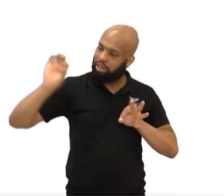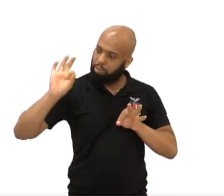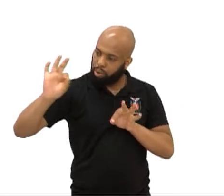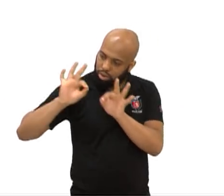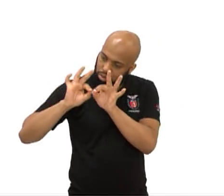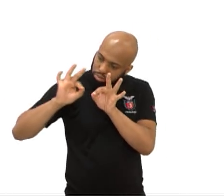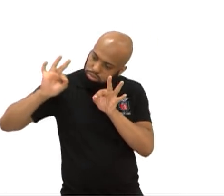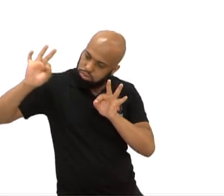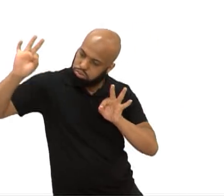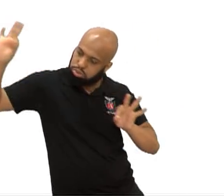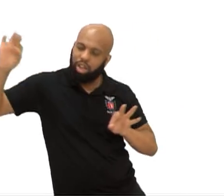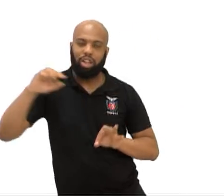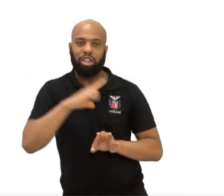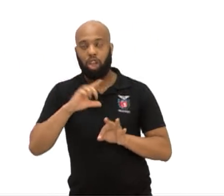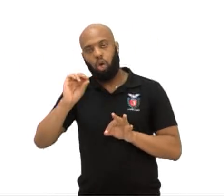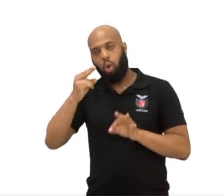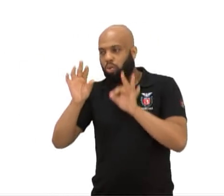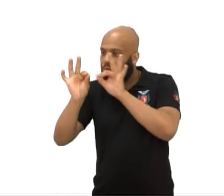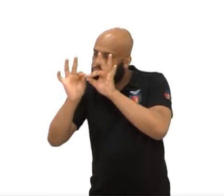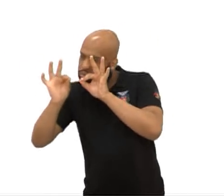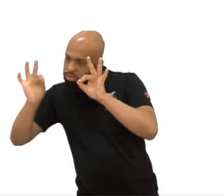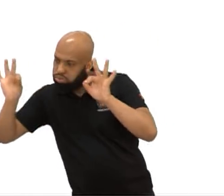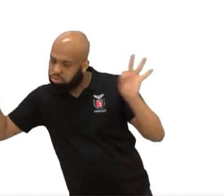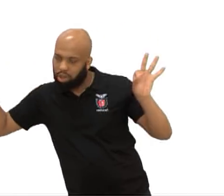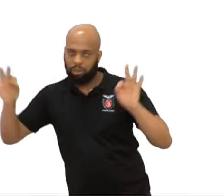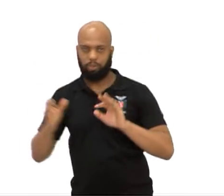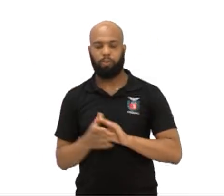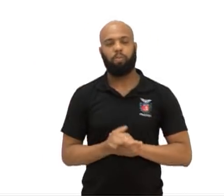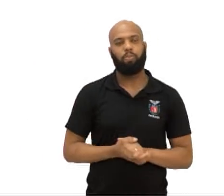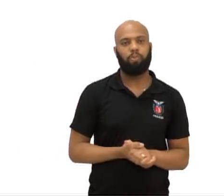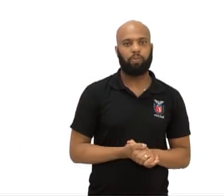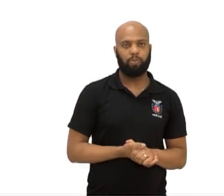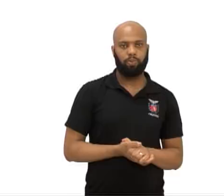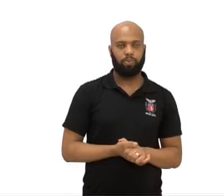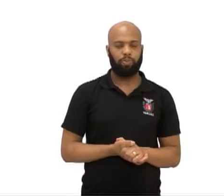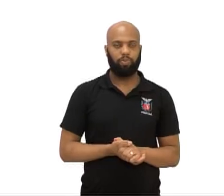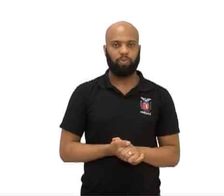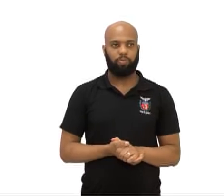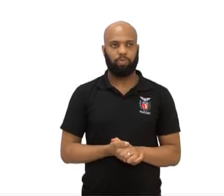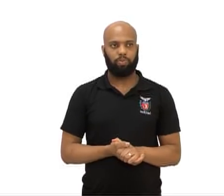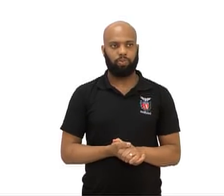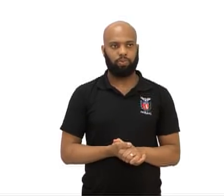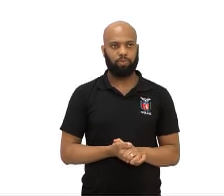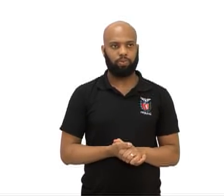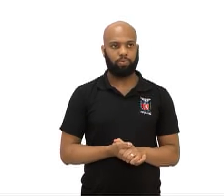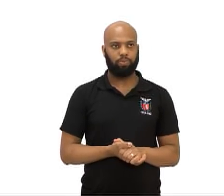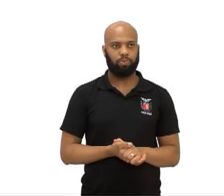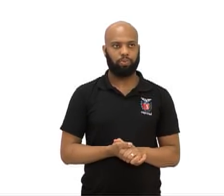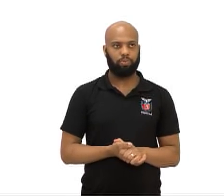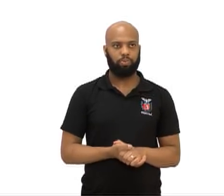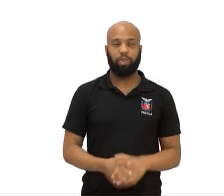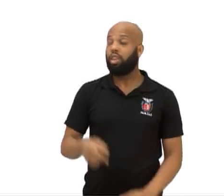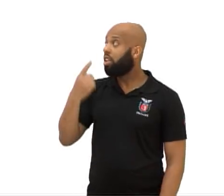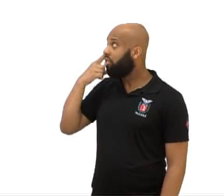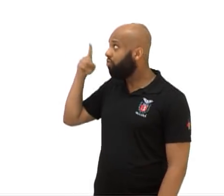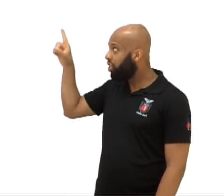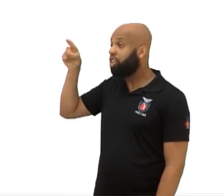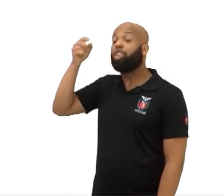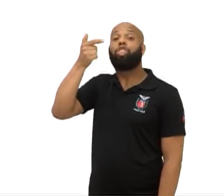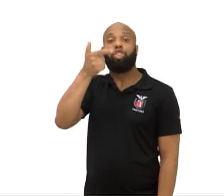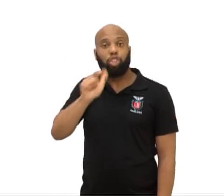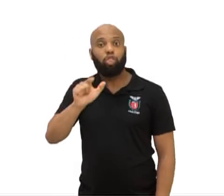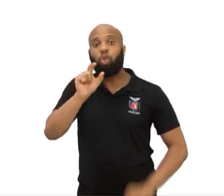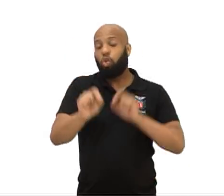que o diâmetro é a maior corda da nossa circunferência. Então, o que